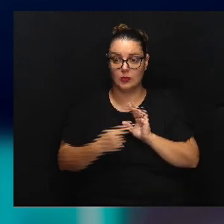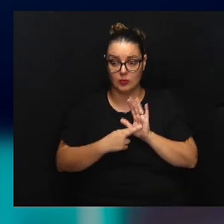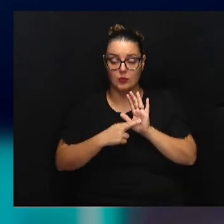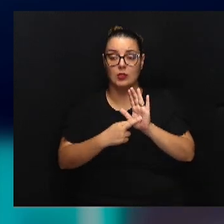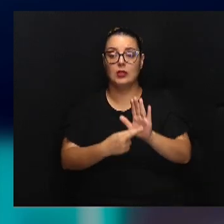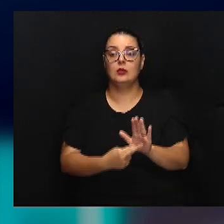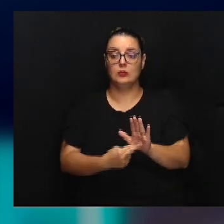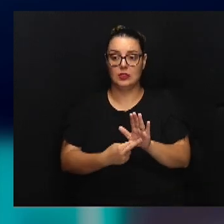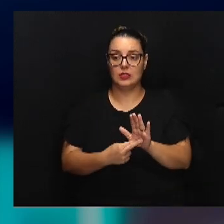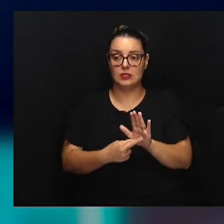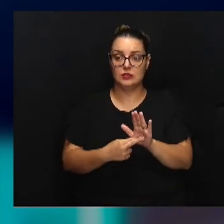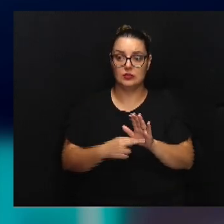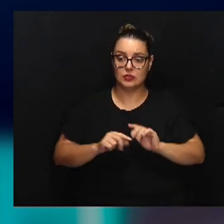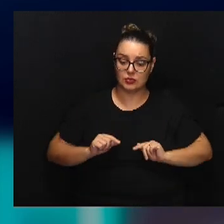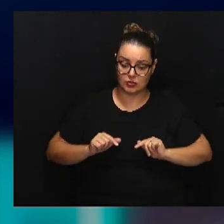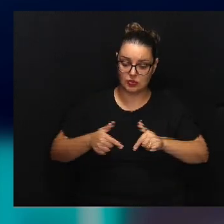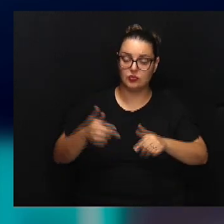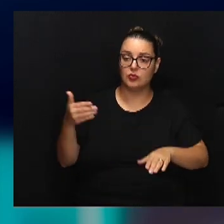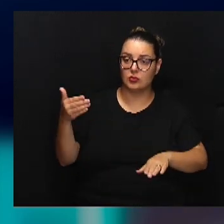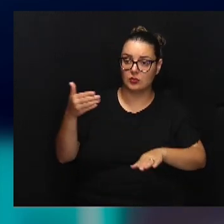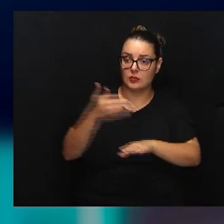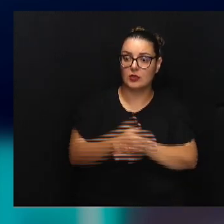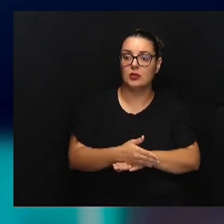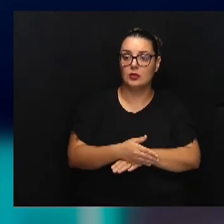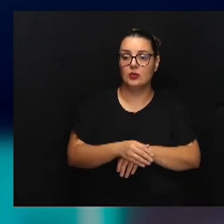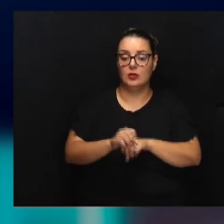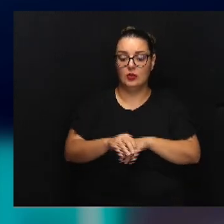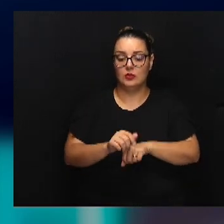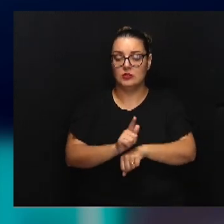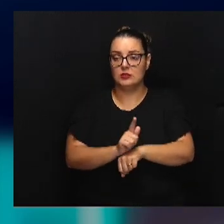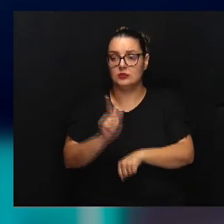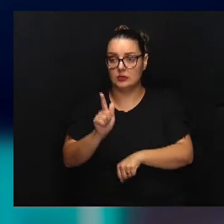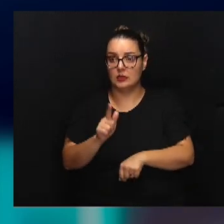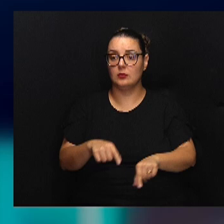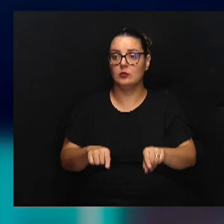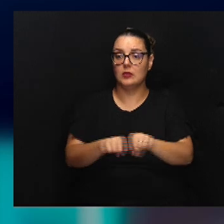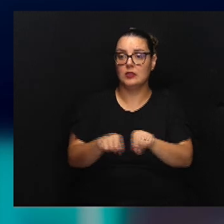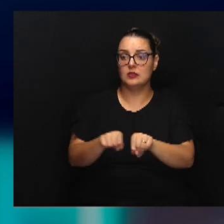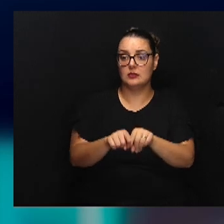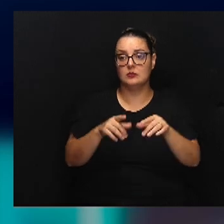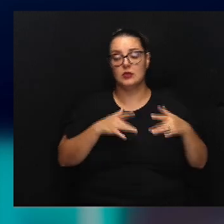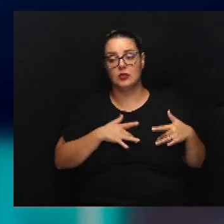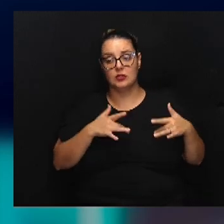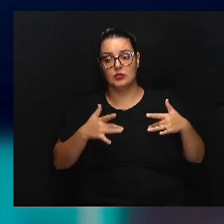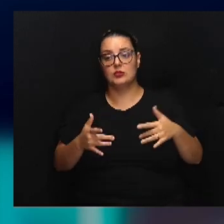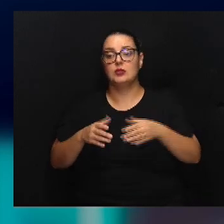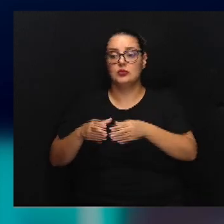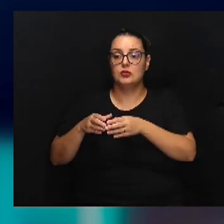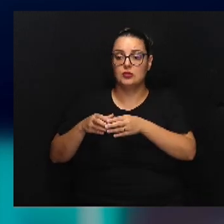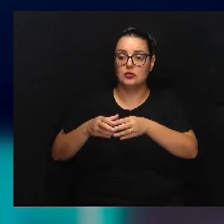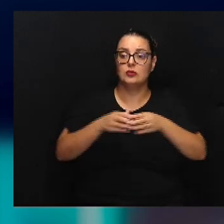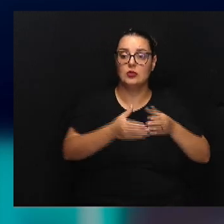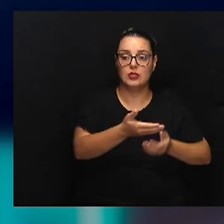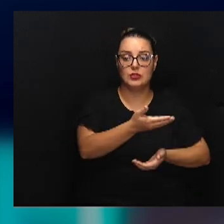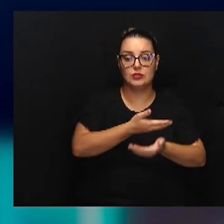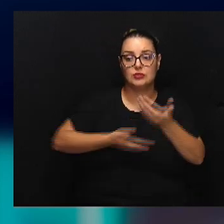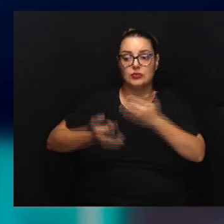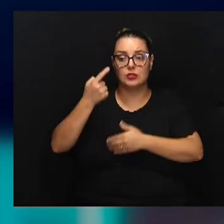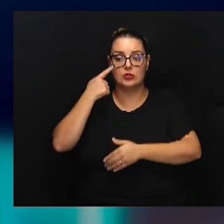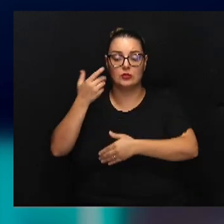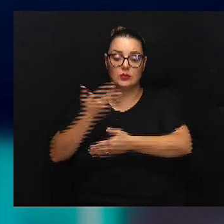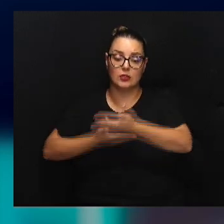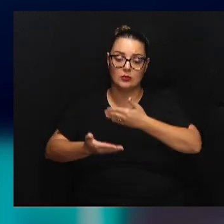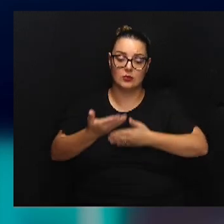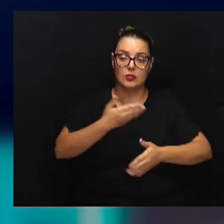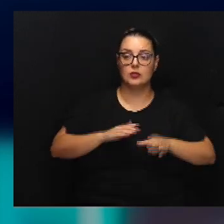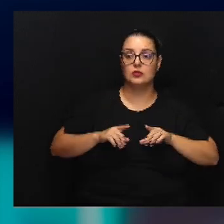representa de luta pelo acesso ao ensino superior, mas também de solidariedade, de convivência, de troca de ideias, de